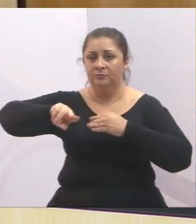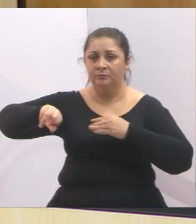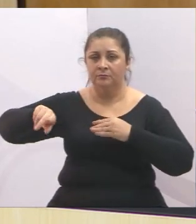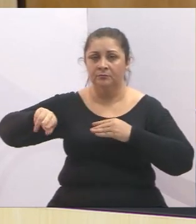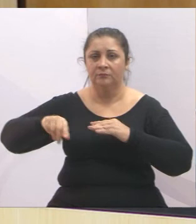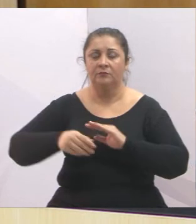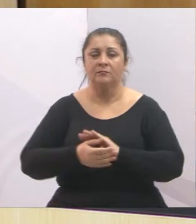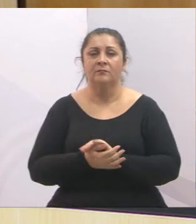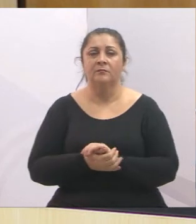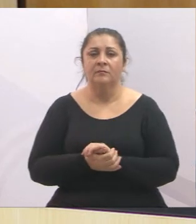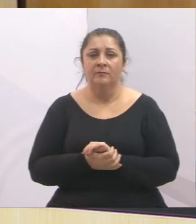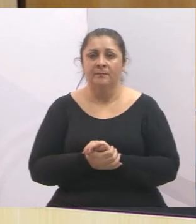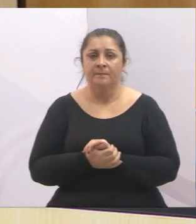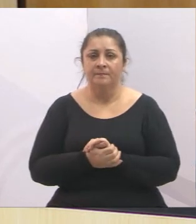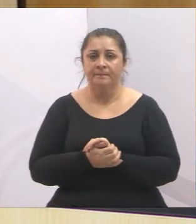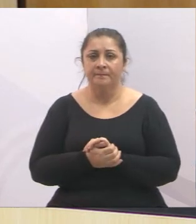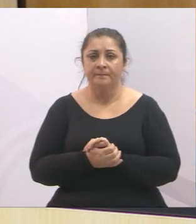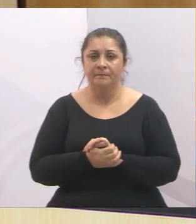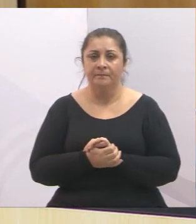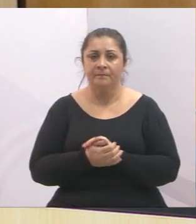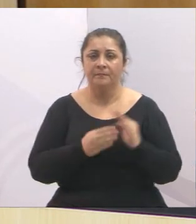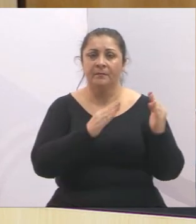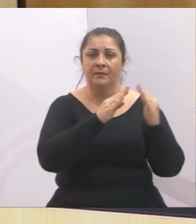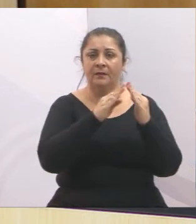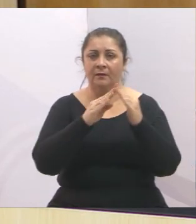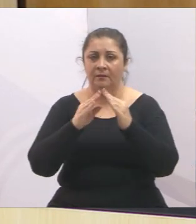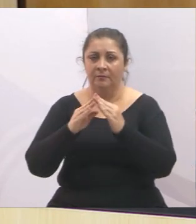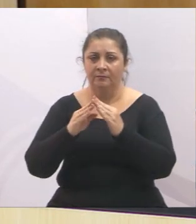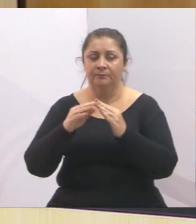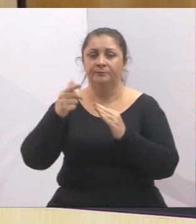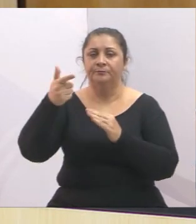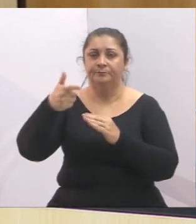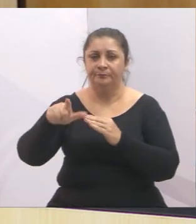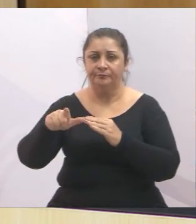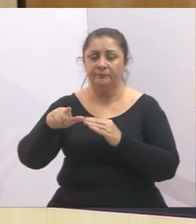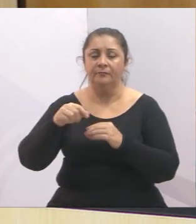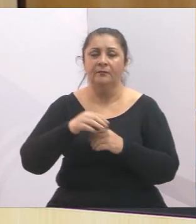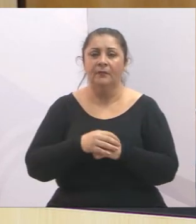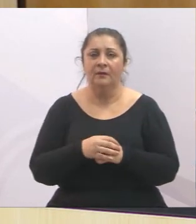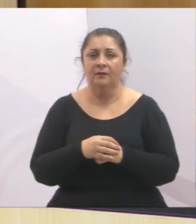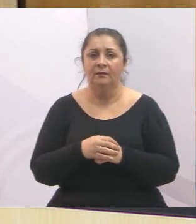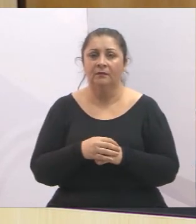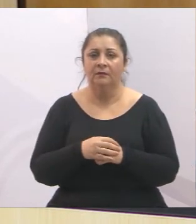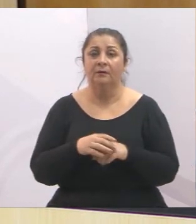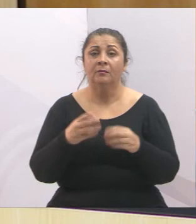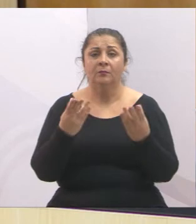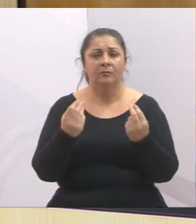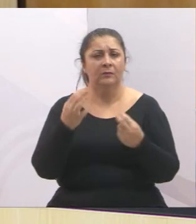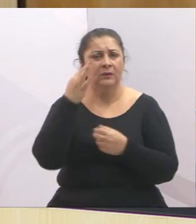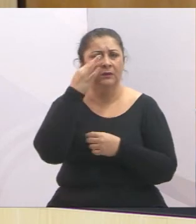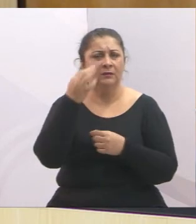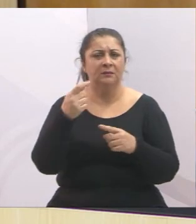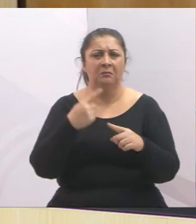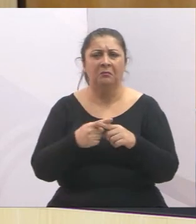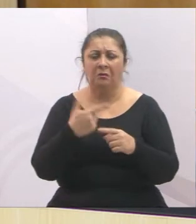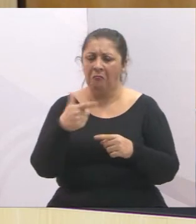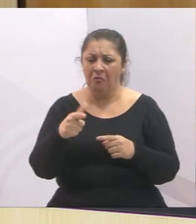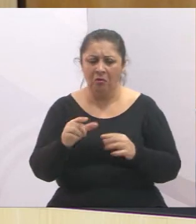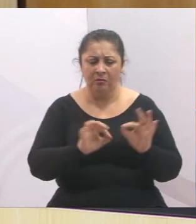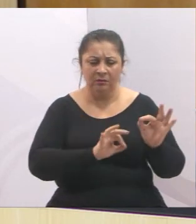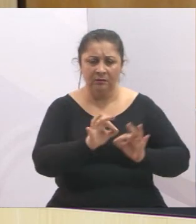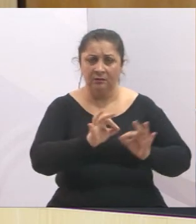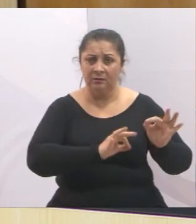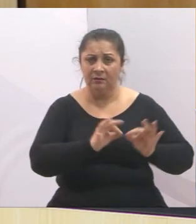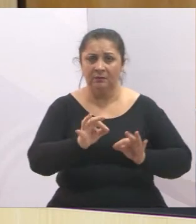Inês e no Jardim Novo Amanhecer, condomínio Santa Terezinha 1 e Santa Terezinha 2, ter chamado a atenção pela falta de planejamento, pois